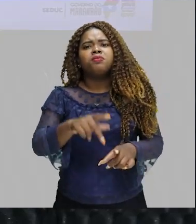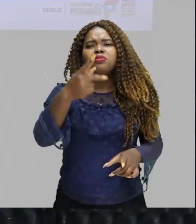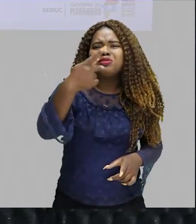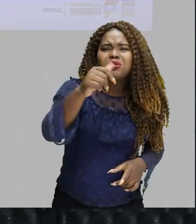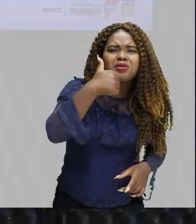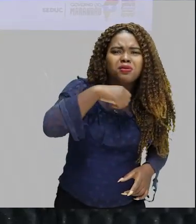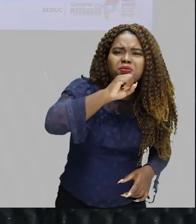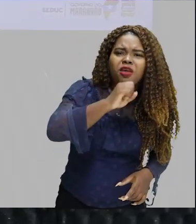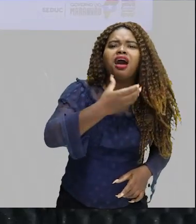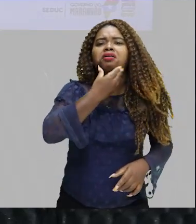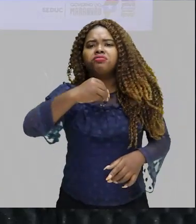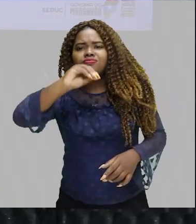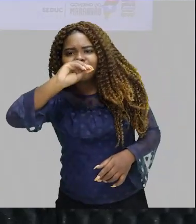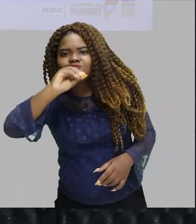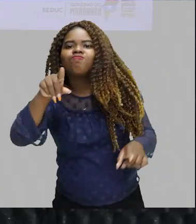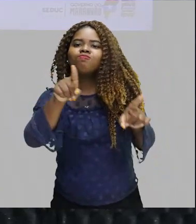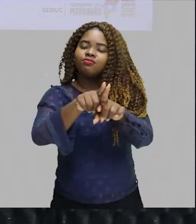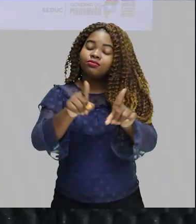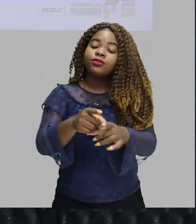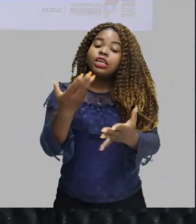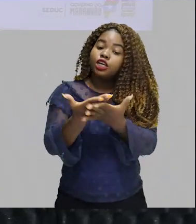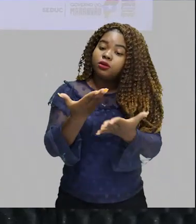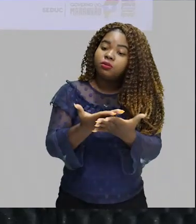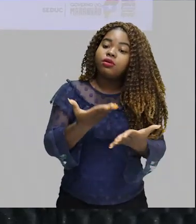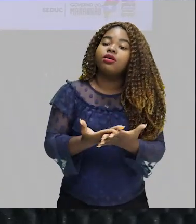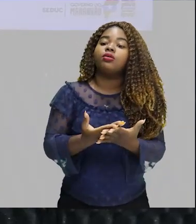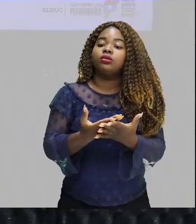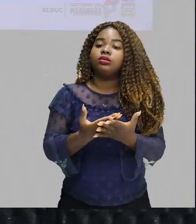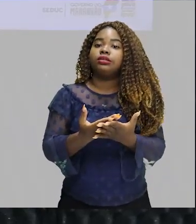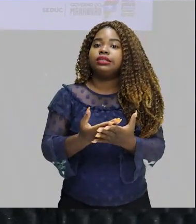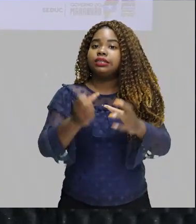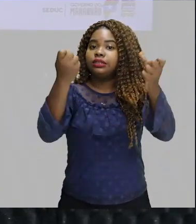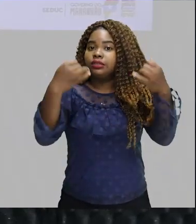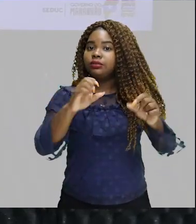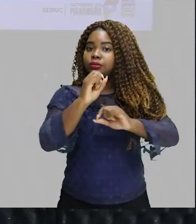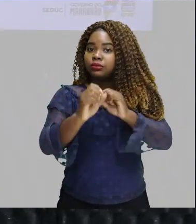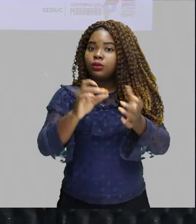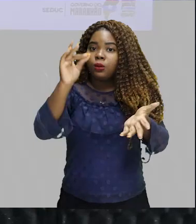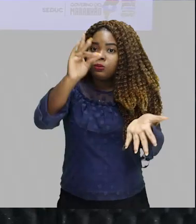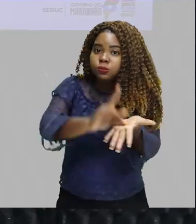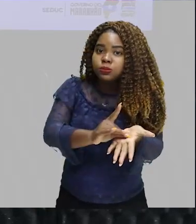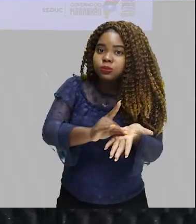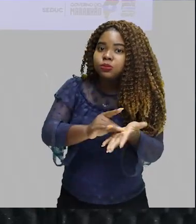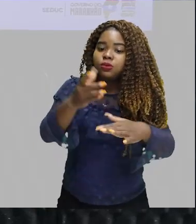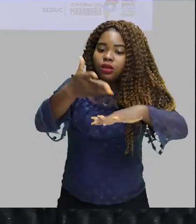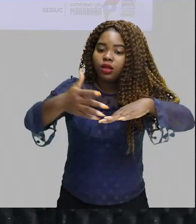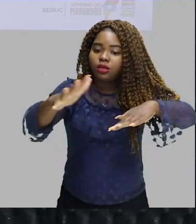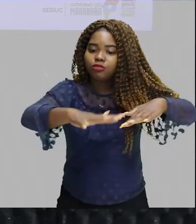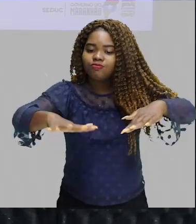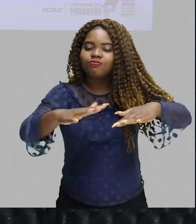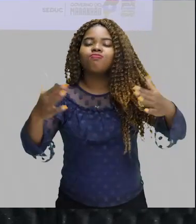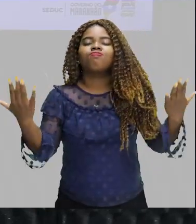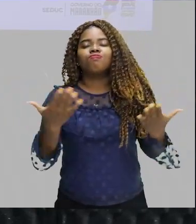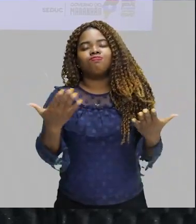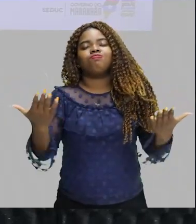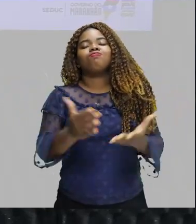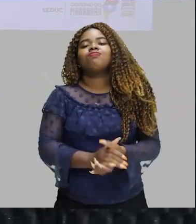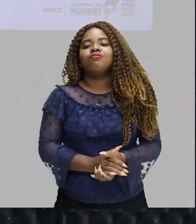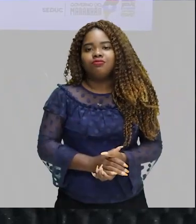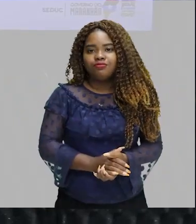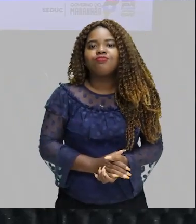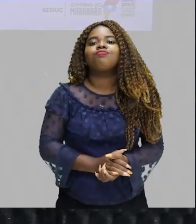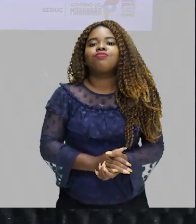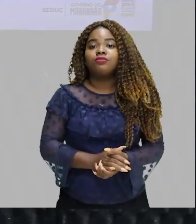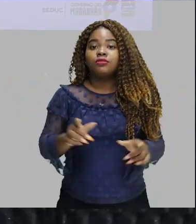é para tua mãe, tá? É uma aula que fala muito da nossa realidade atual e da nossa